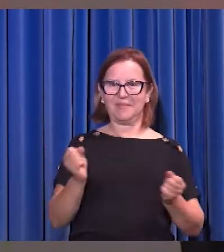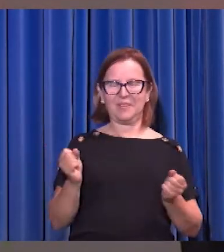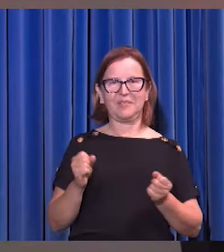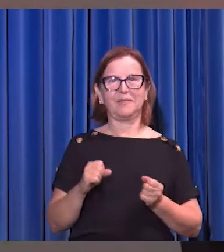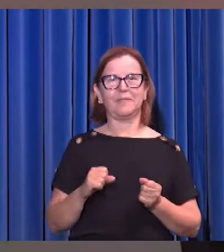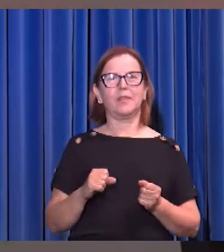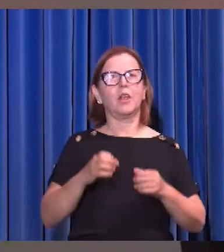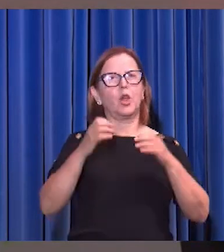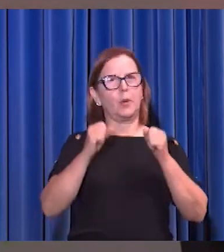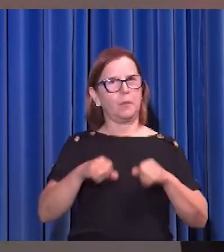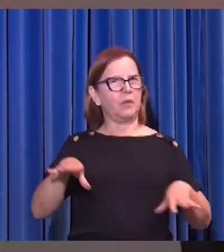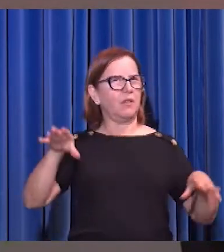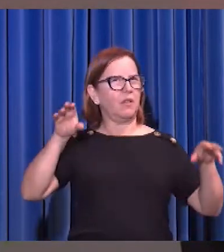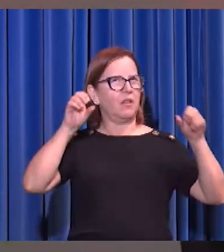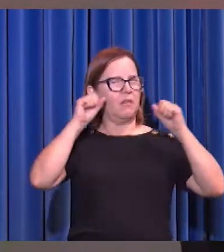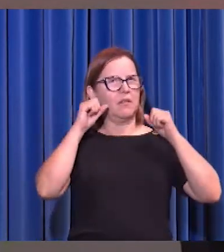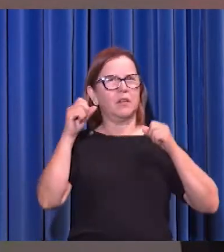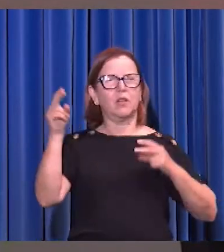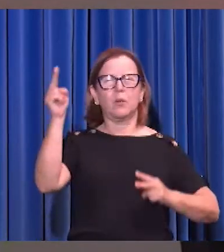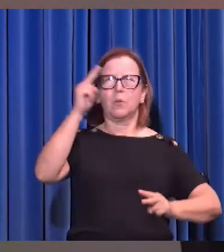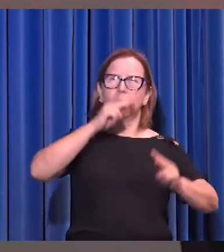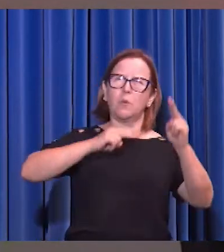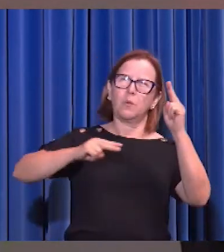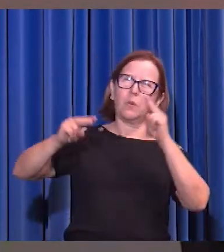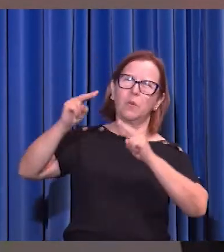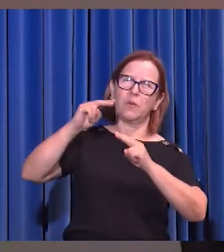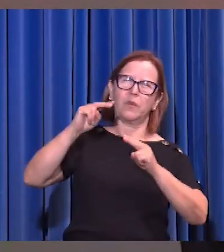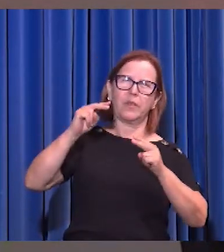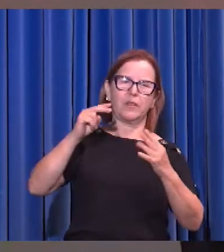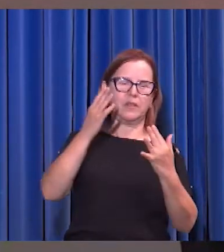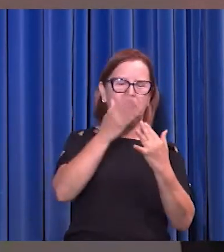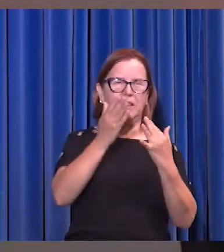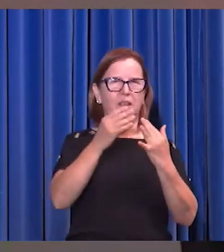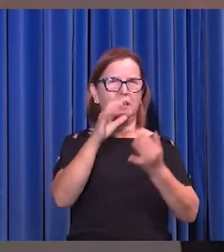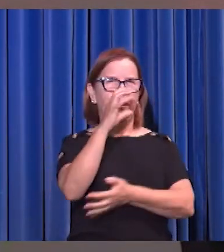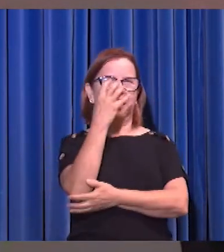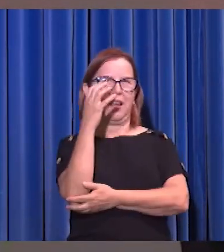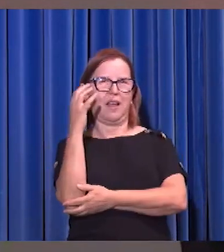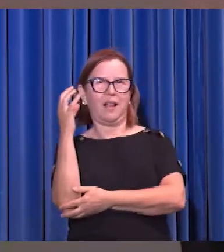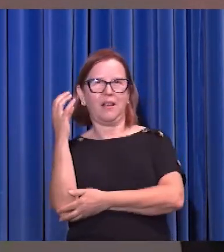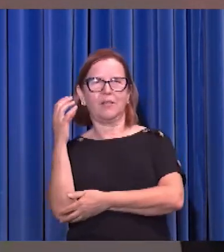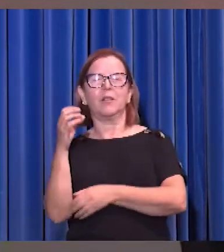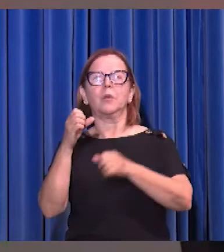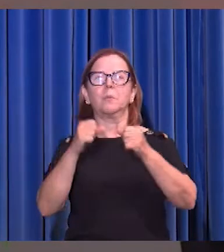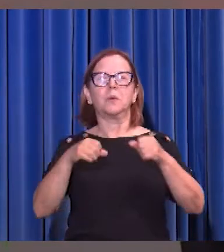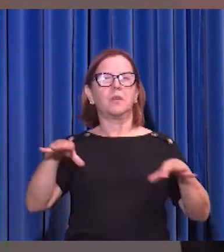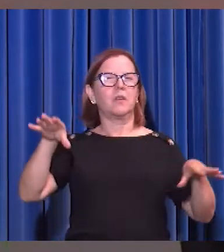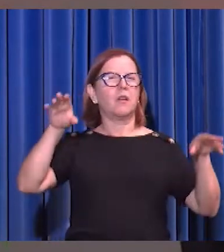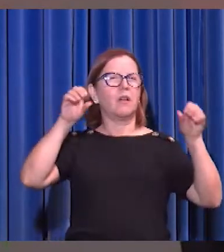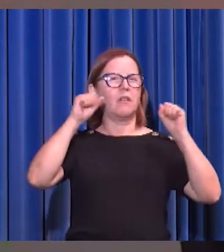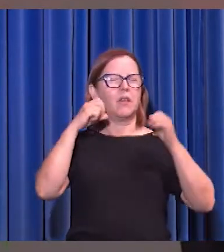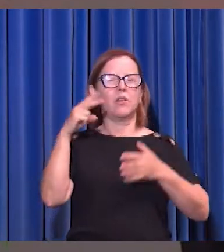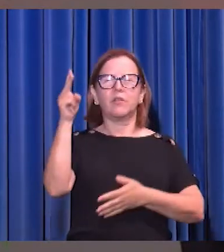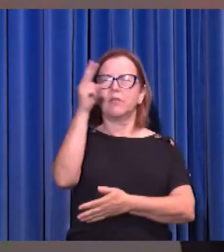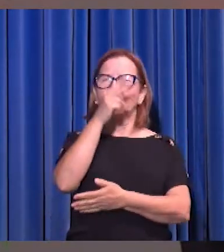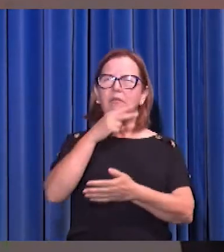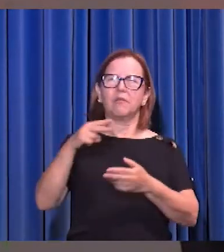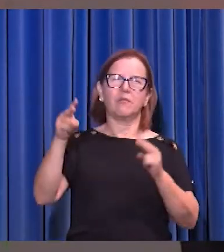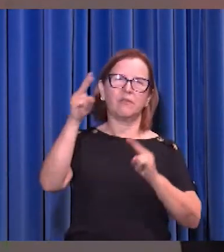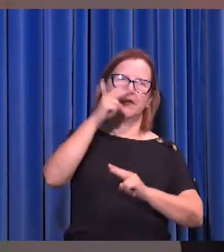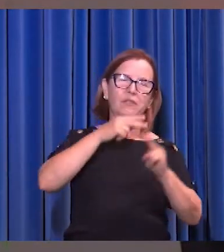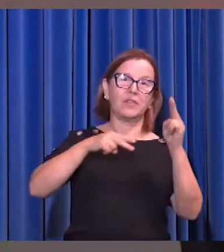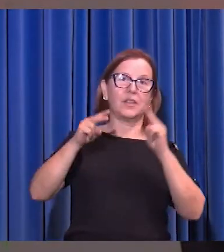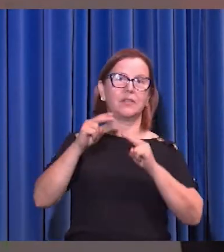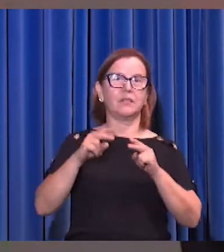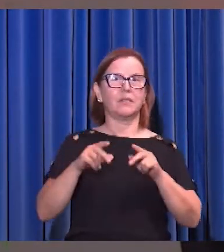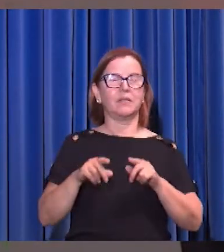ouvir o vento quando ele passa por entre as árvores, nós podemos ouvir o vento colidindo com alguma coisa, mas é